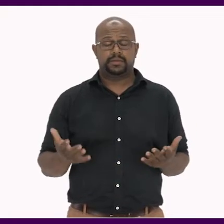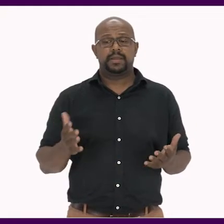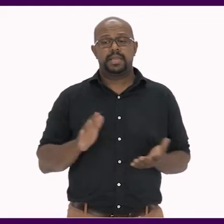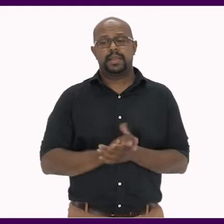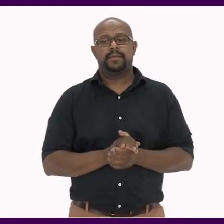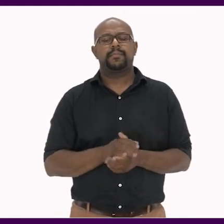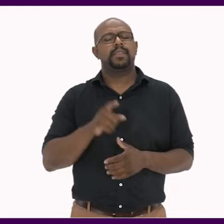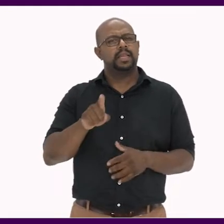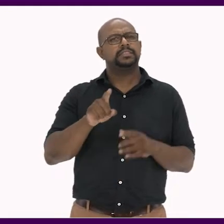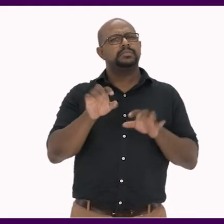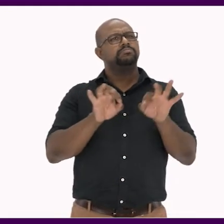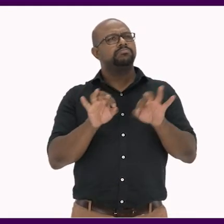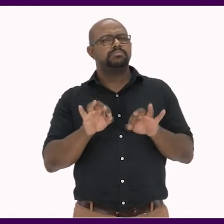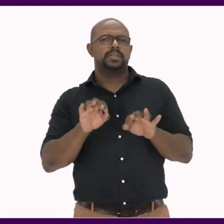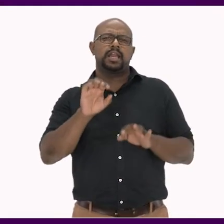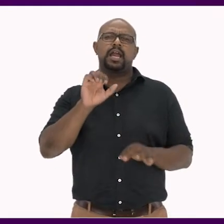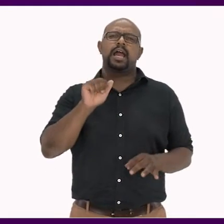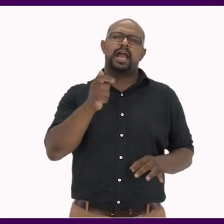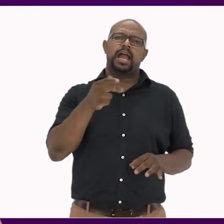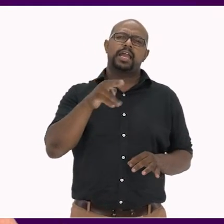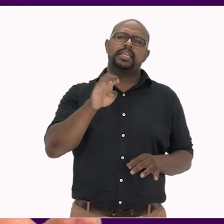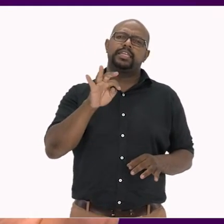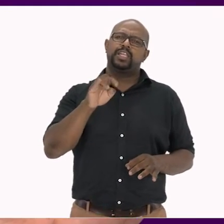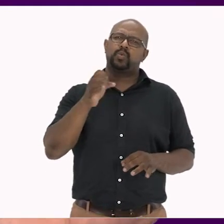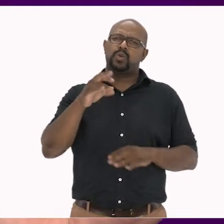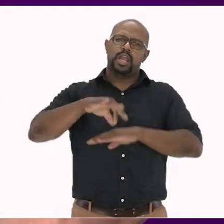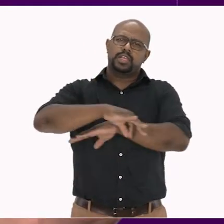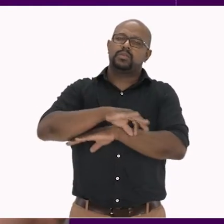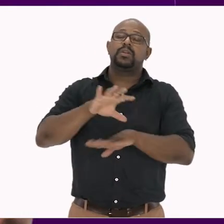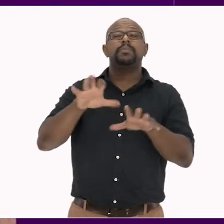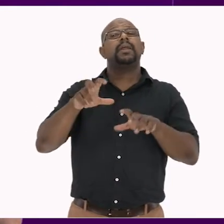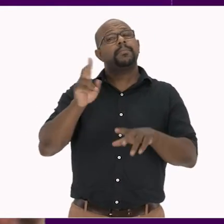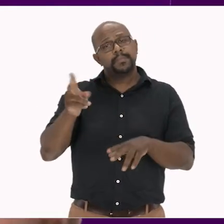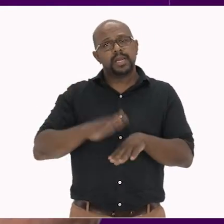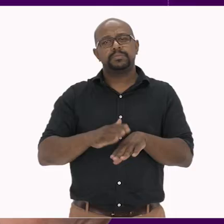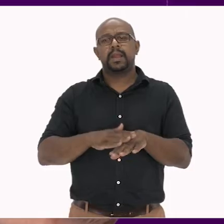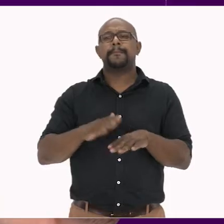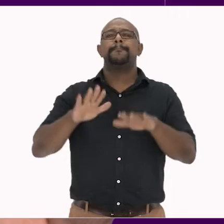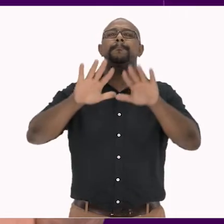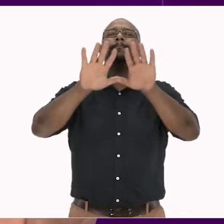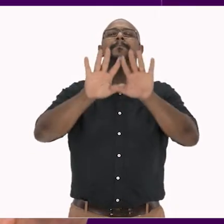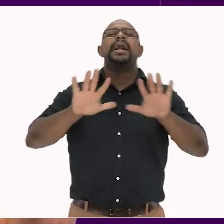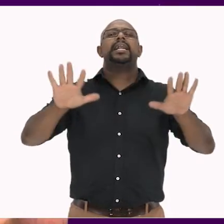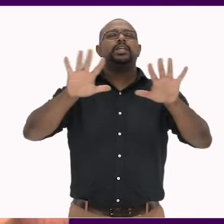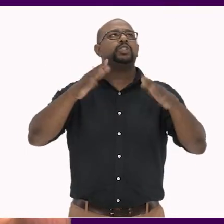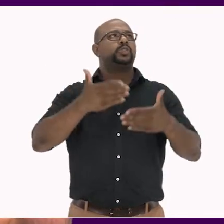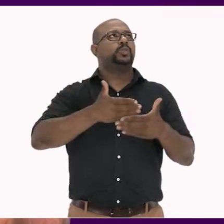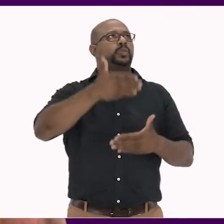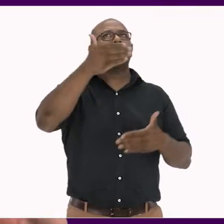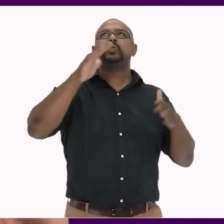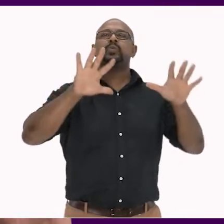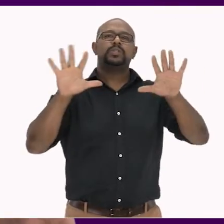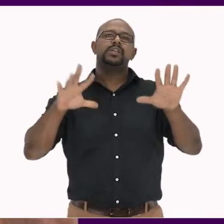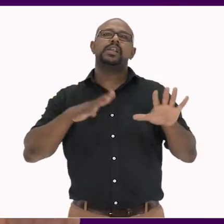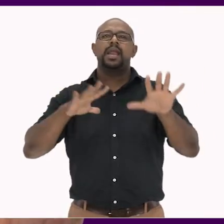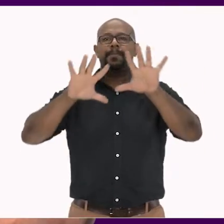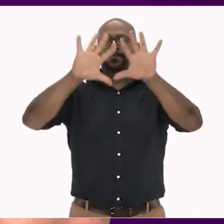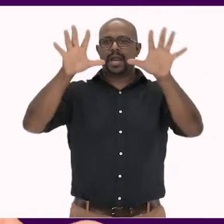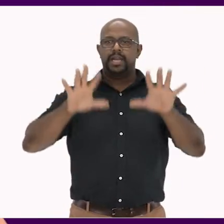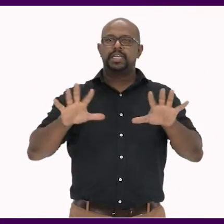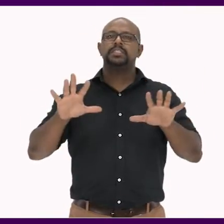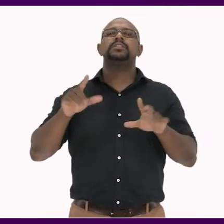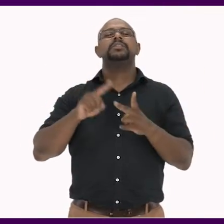Então, essa arquitetura é criada primeiro pelas paredes do próprio sala expositivo. Aí tem as